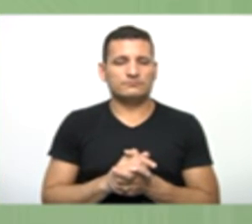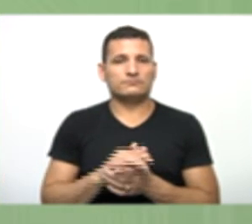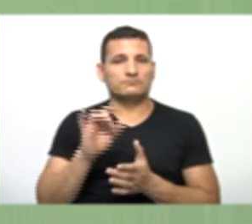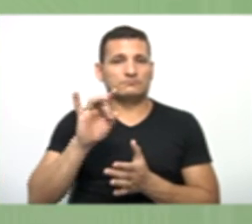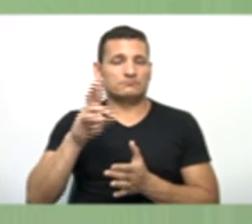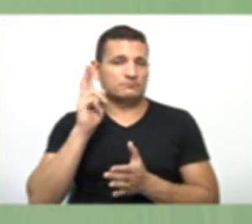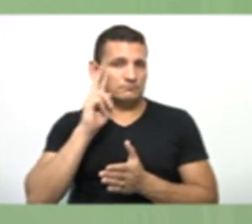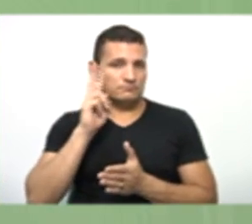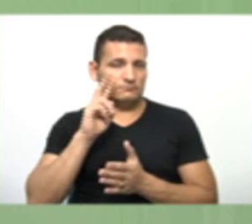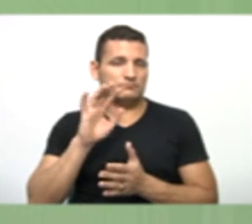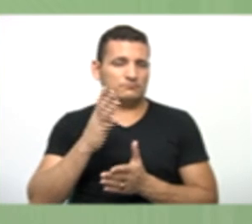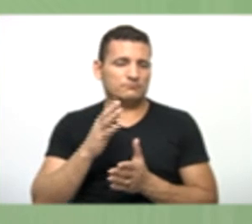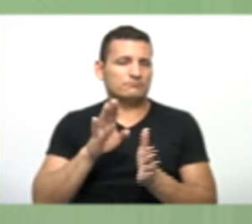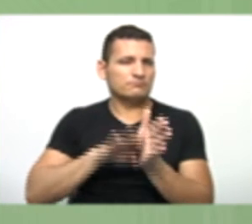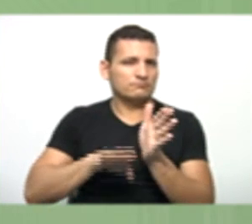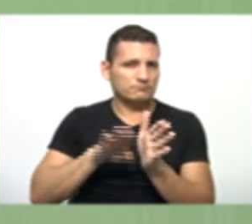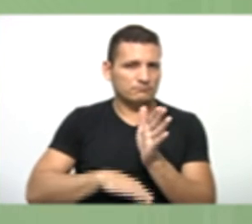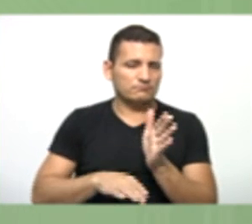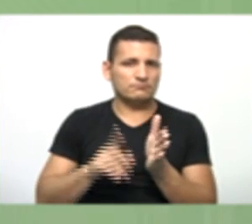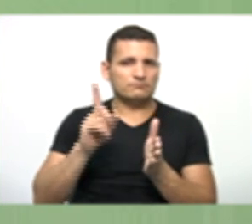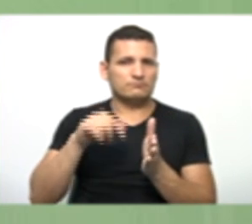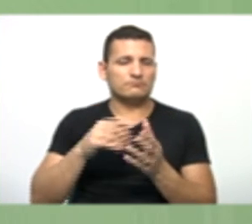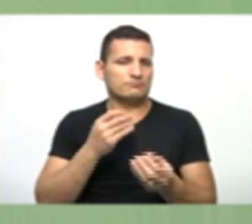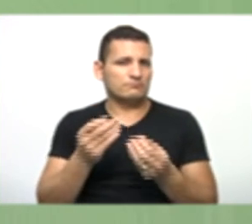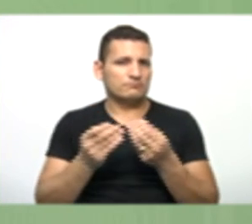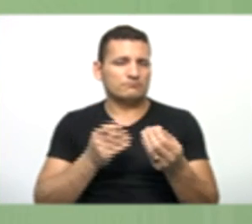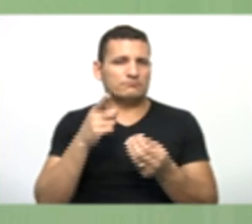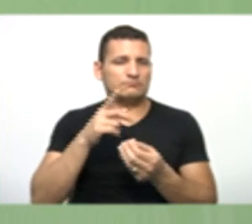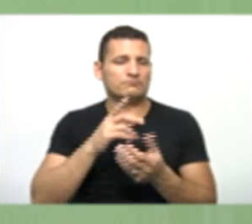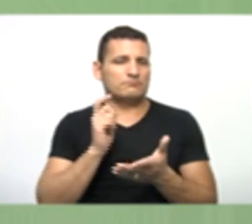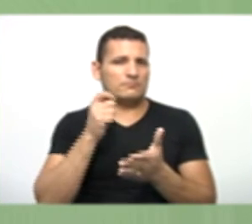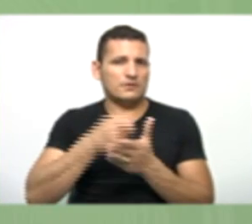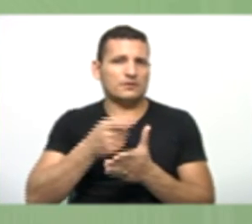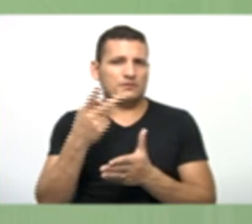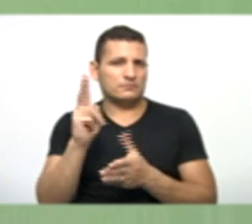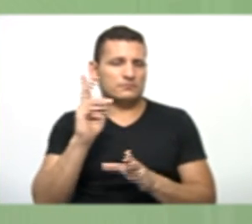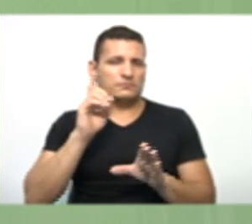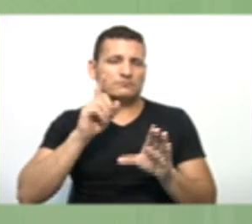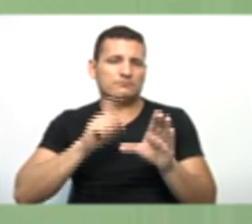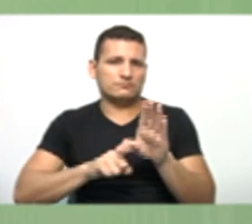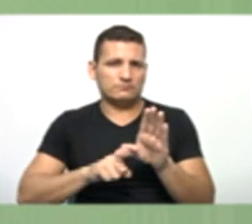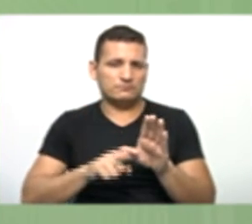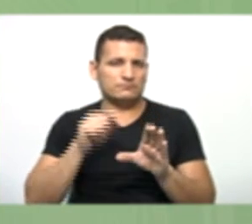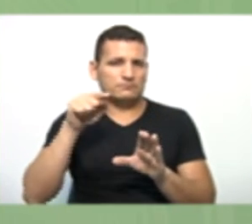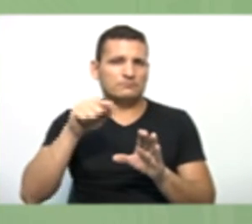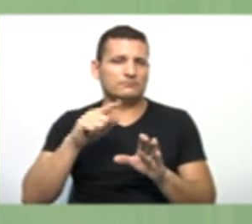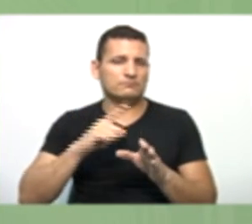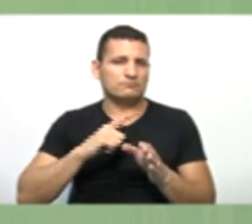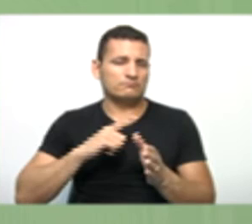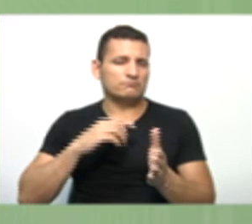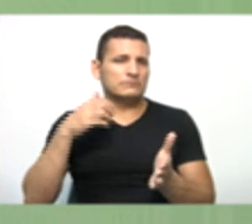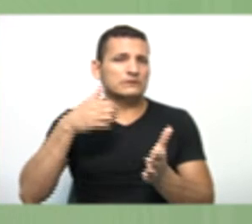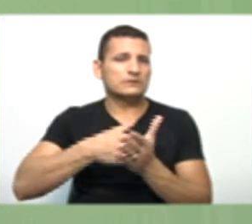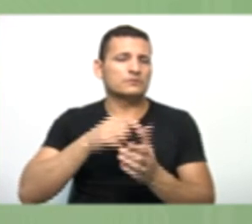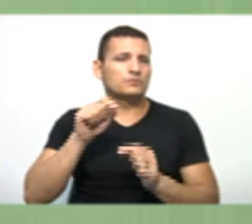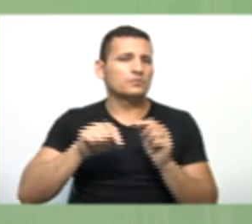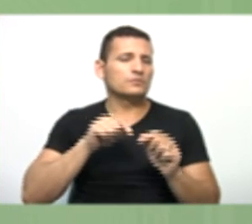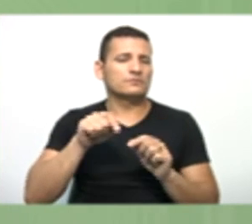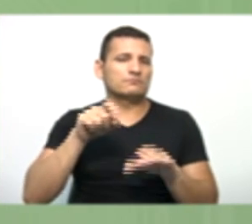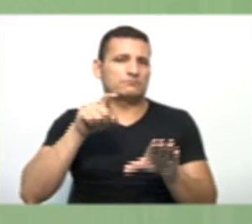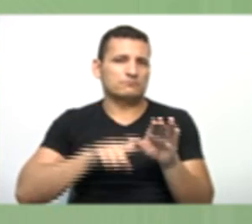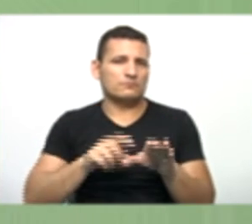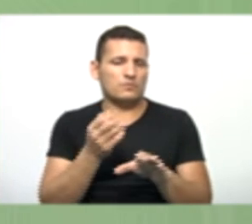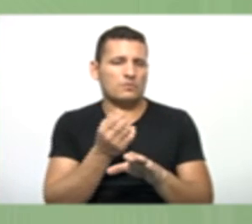lembrando, a amortização é como você vai pagar a sua dívida, o que você está quitando da dívida, quanto que